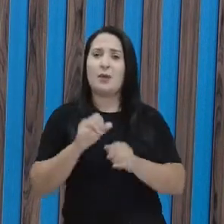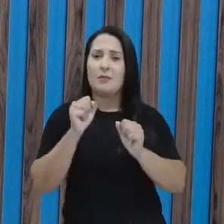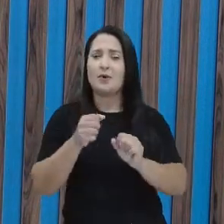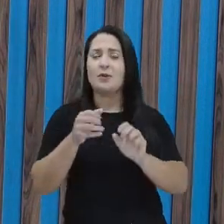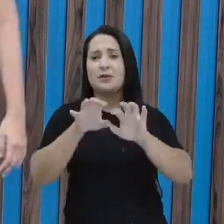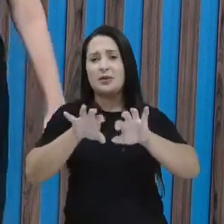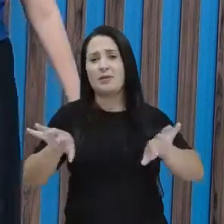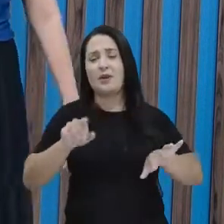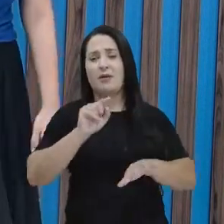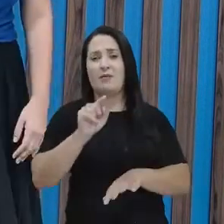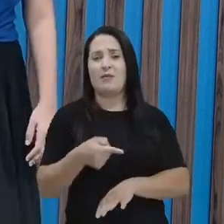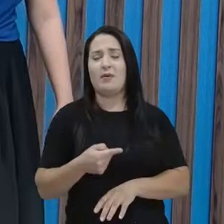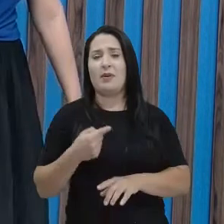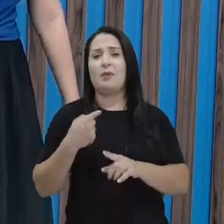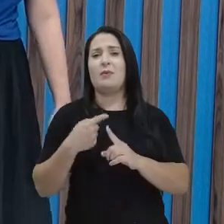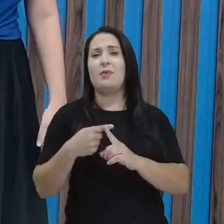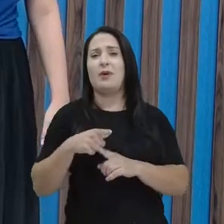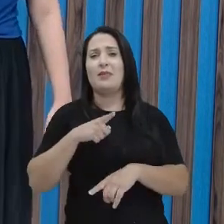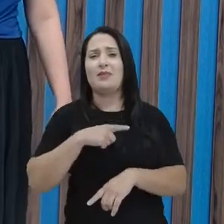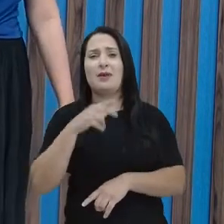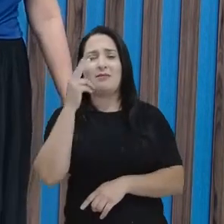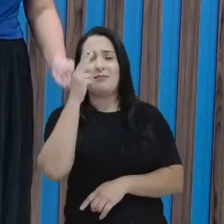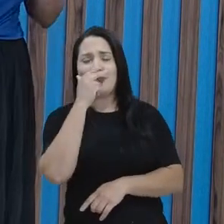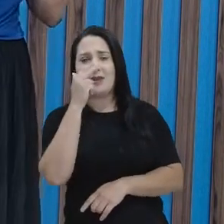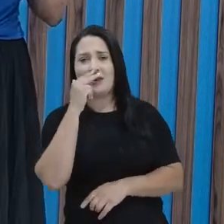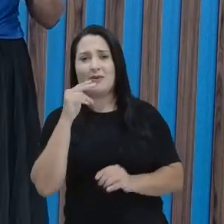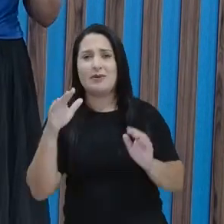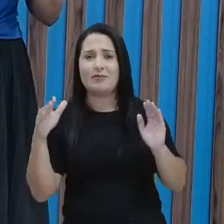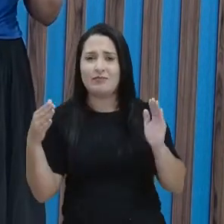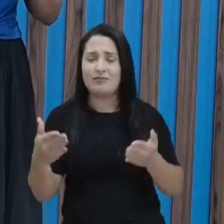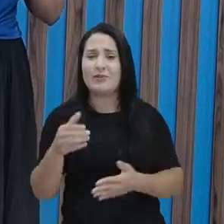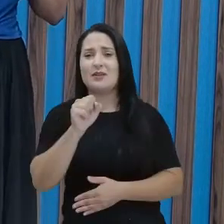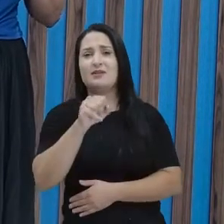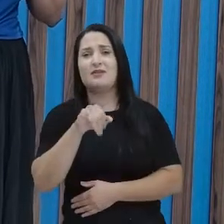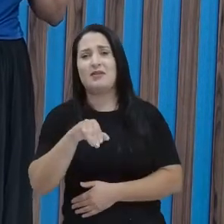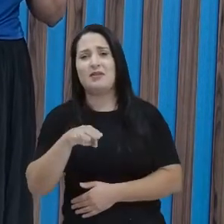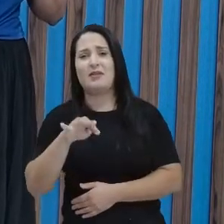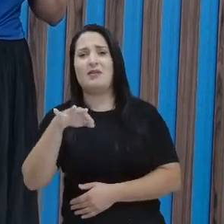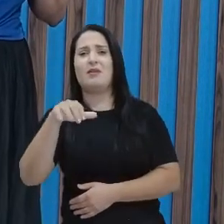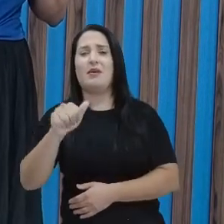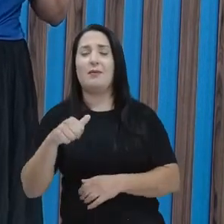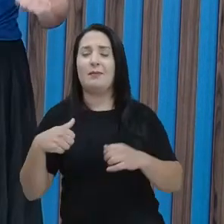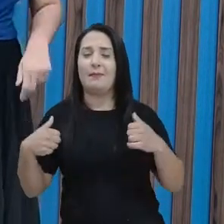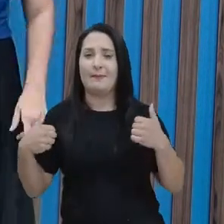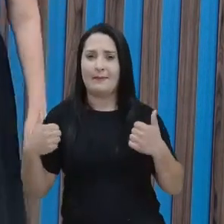por vírgula porque possuem a mesma função sintática. Joia? Vamos lá.